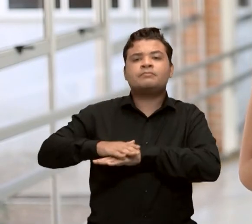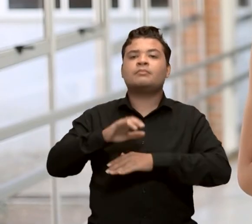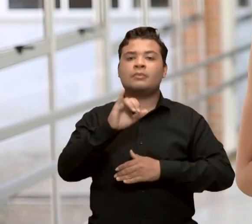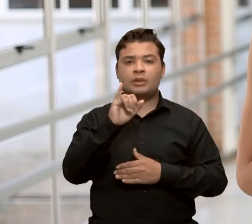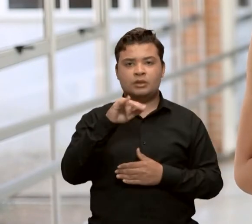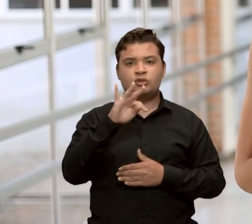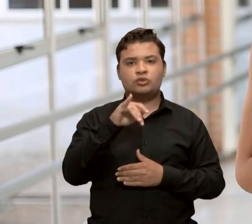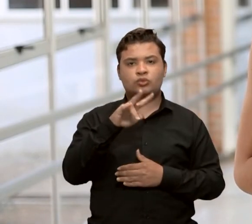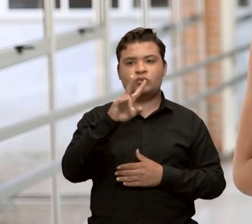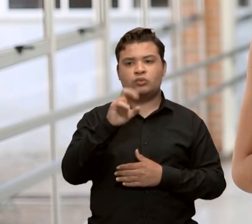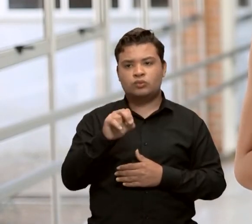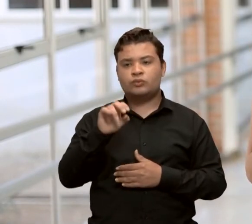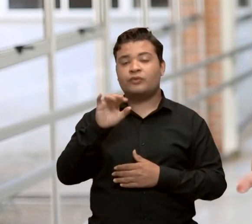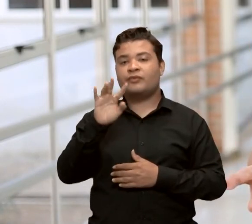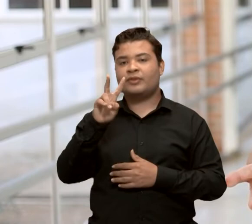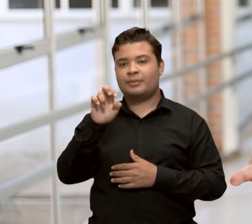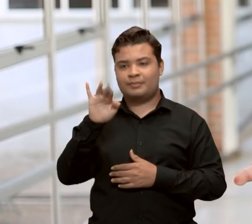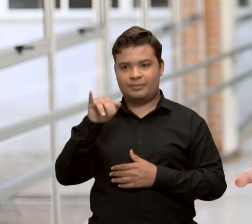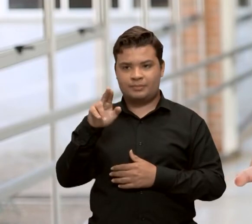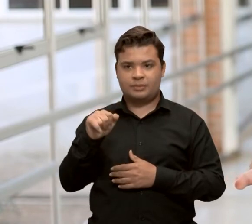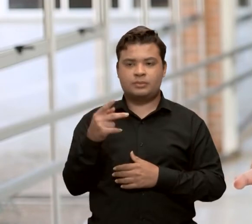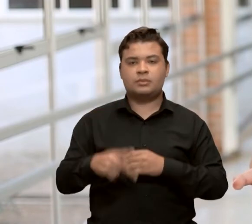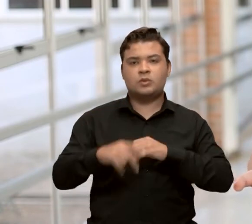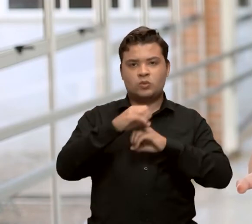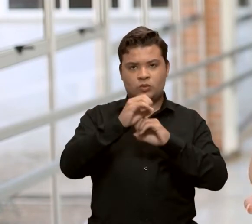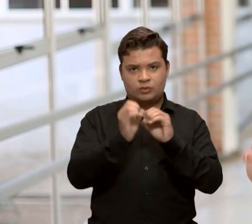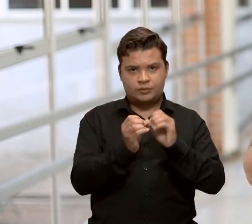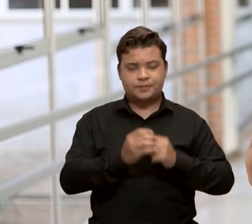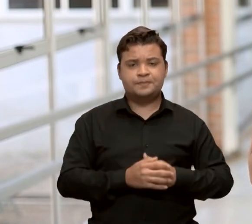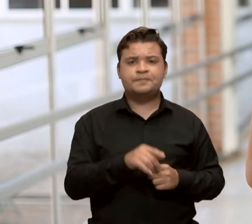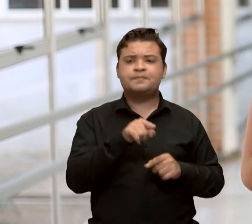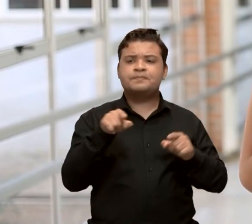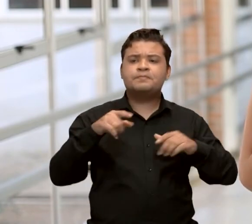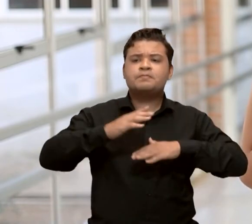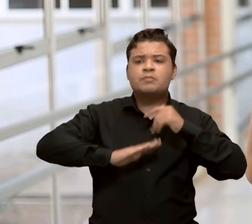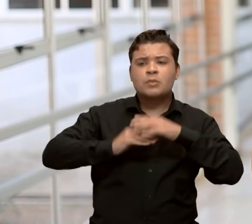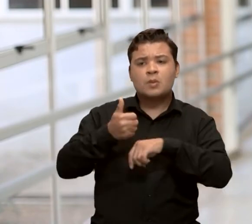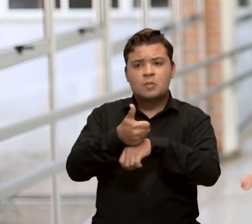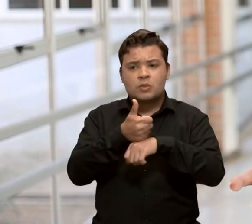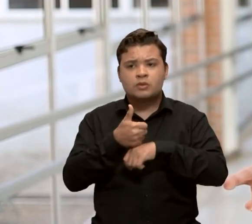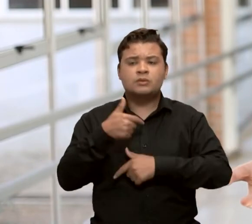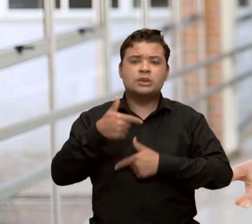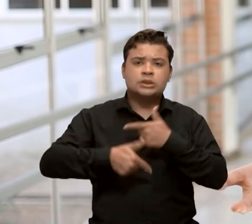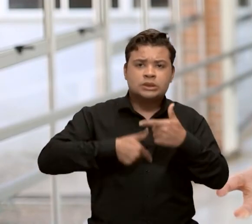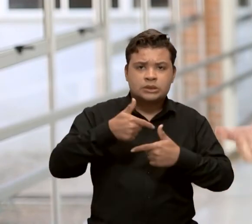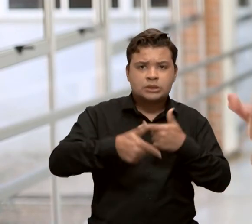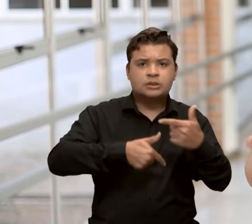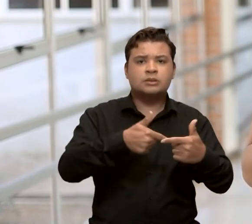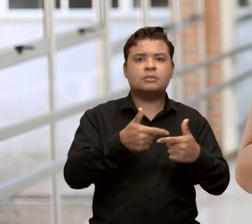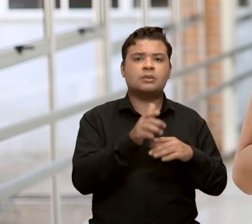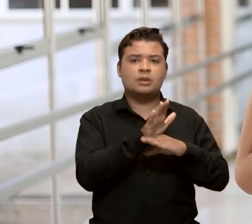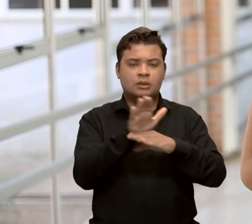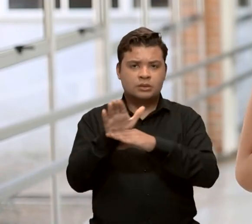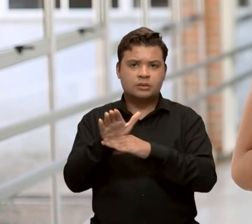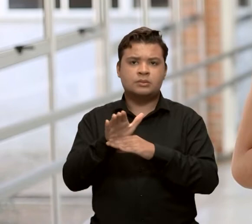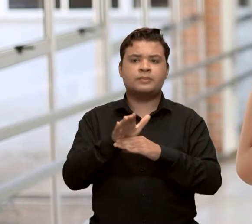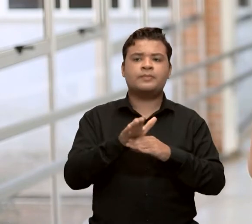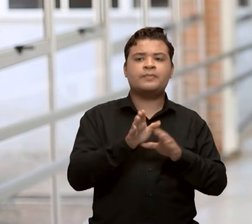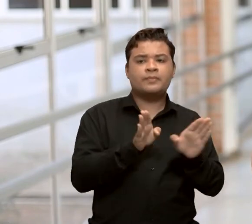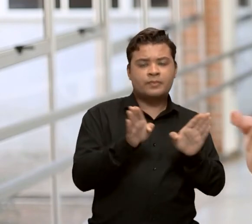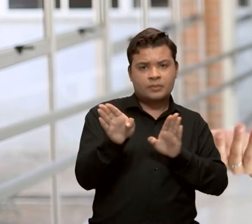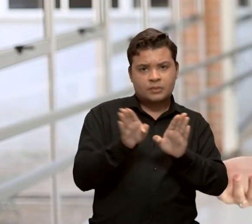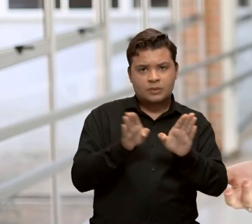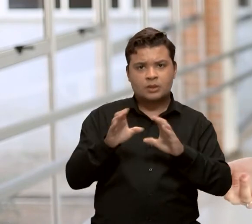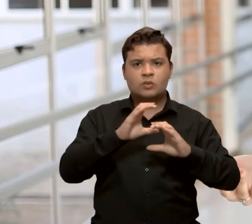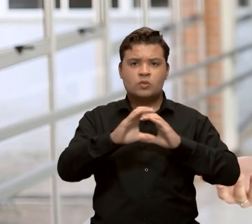Verbena UFG. Esses profissionais atuam na promoção da acessibilidade comunicacional,